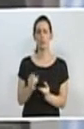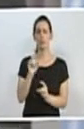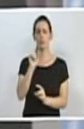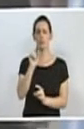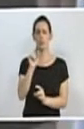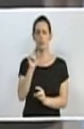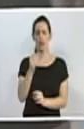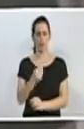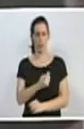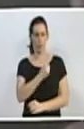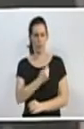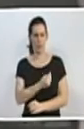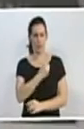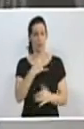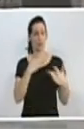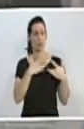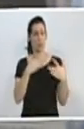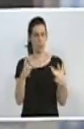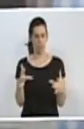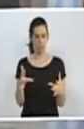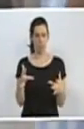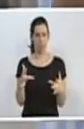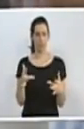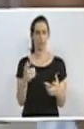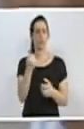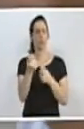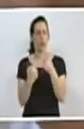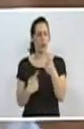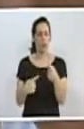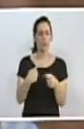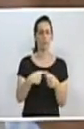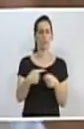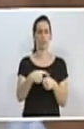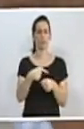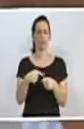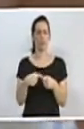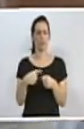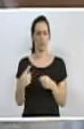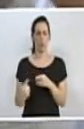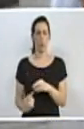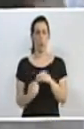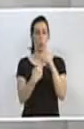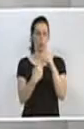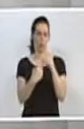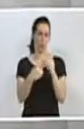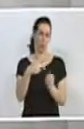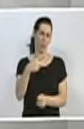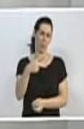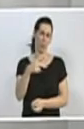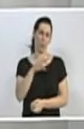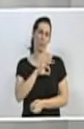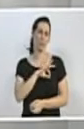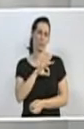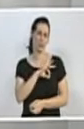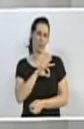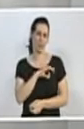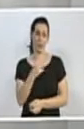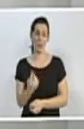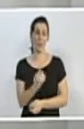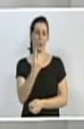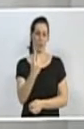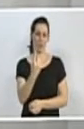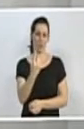a presença solidária em alguns municípios de um único PM, vereador